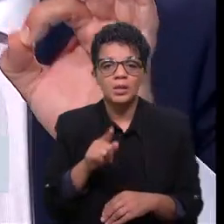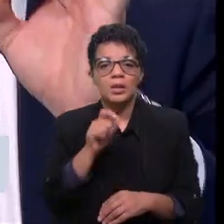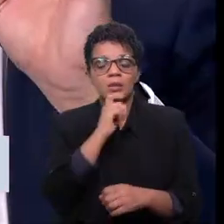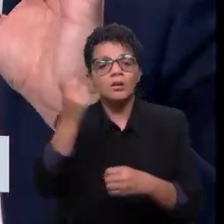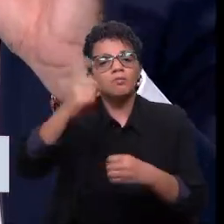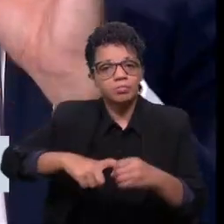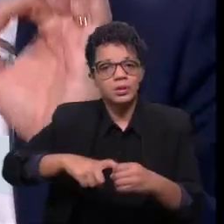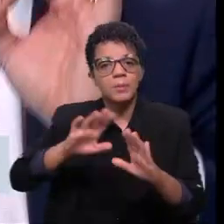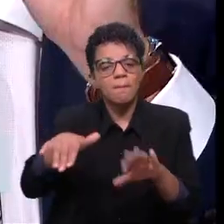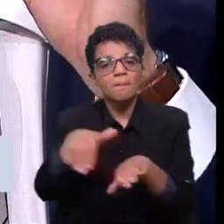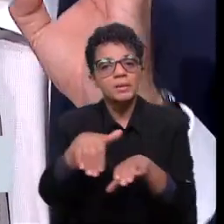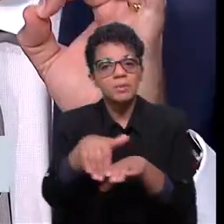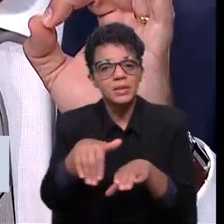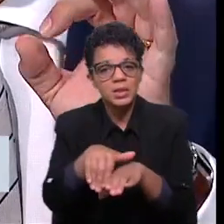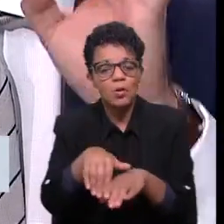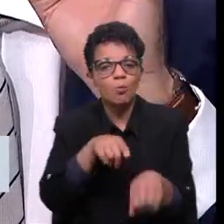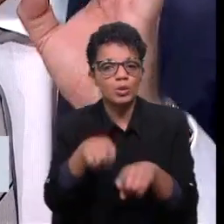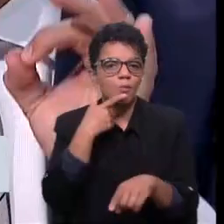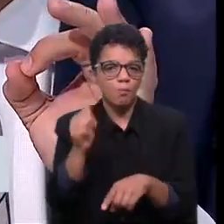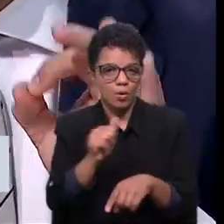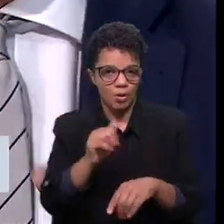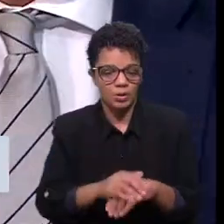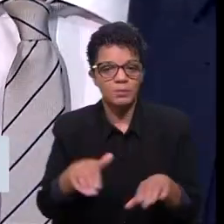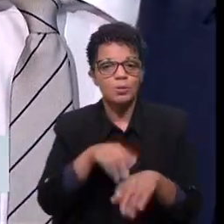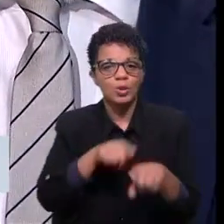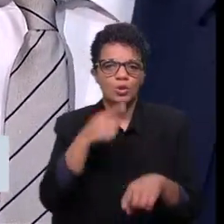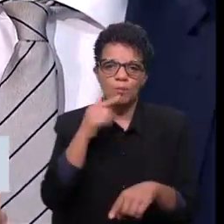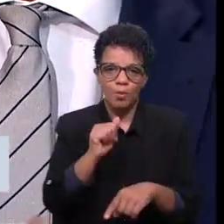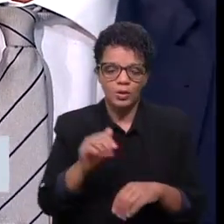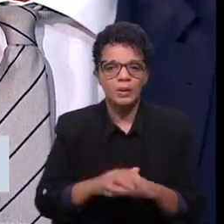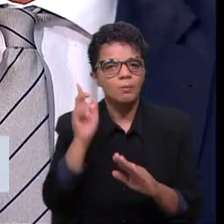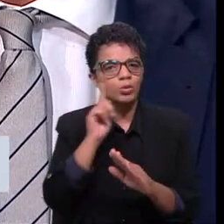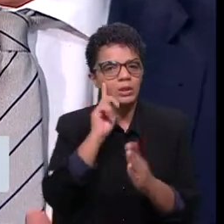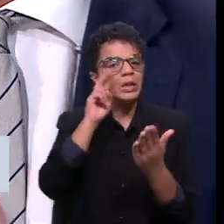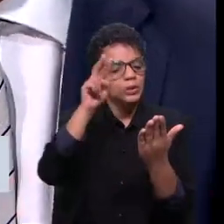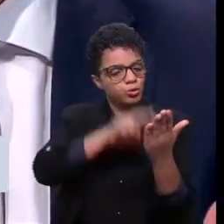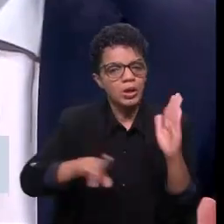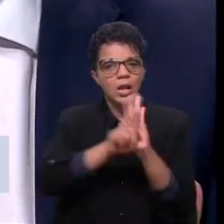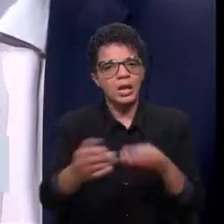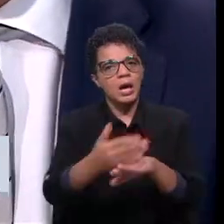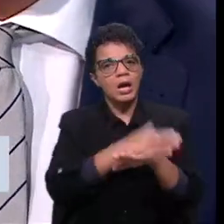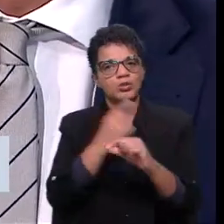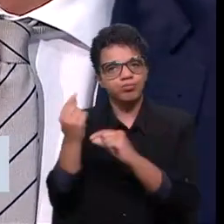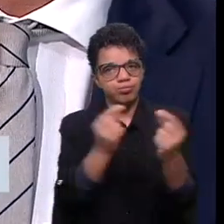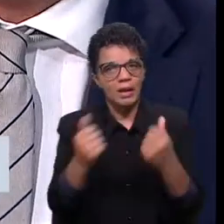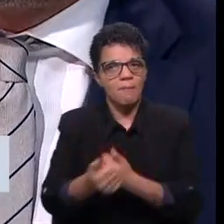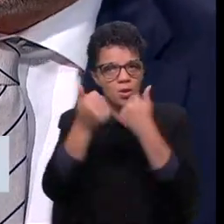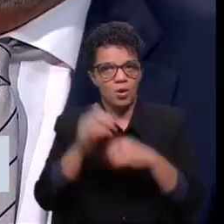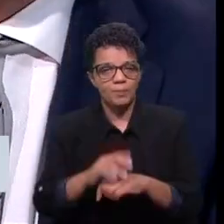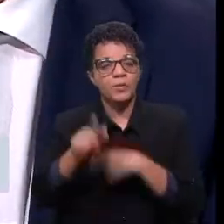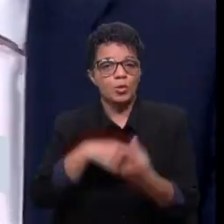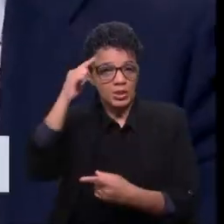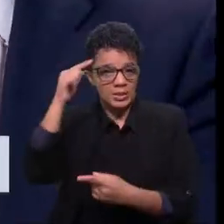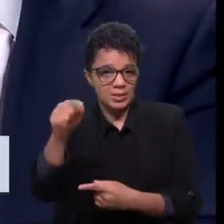filiados não podem ter participação política não podem ter participação política convém ler a lei para um debate comigo menos convinha estar melhoris